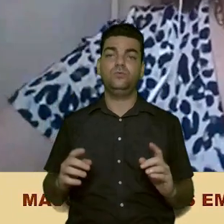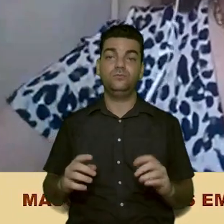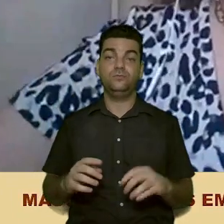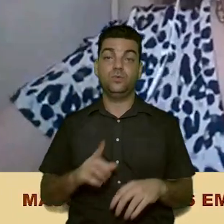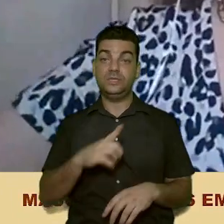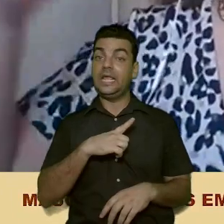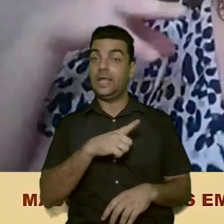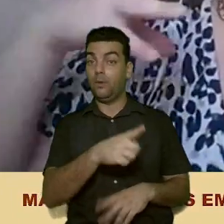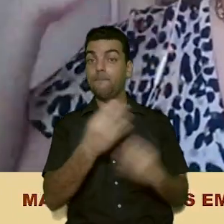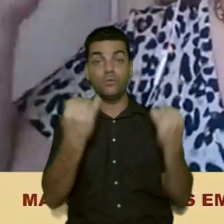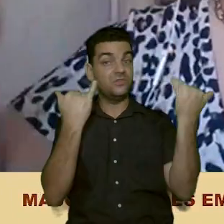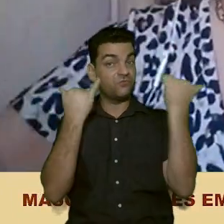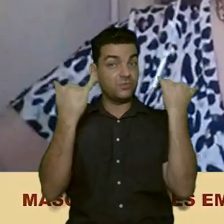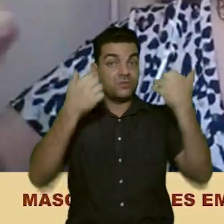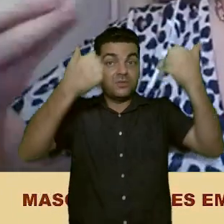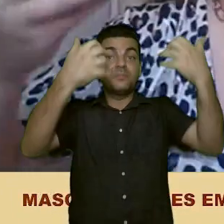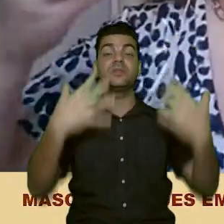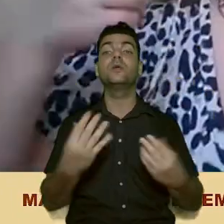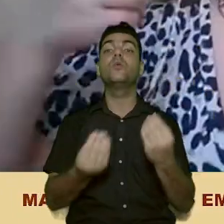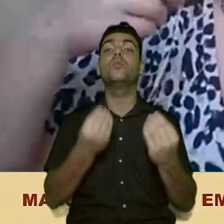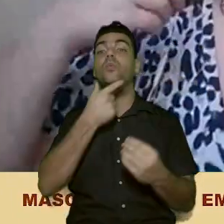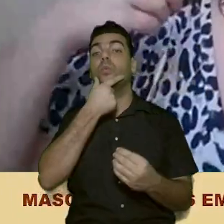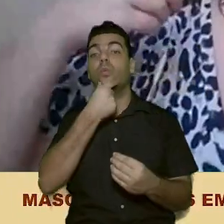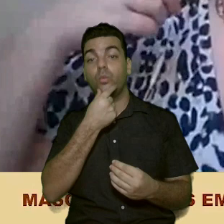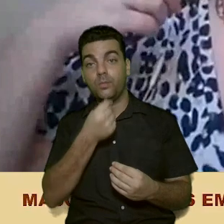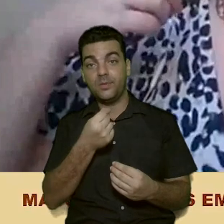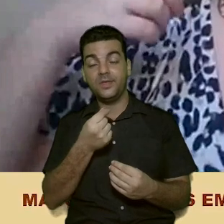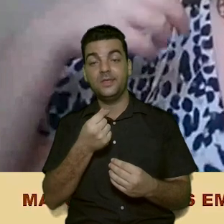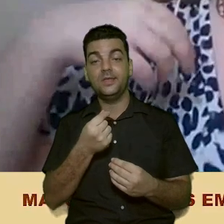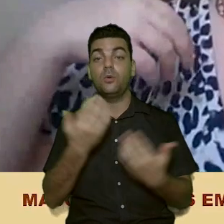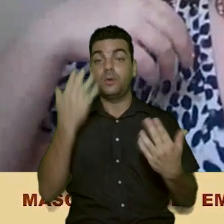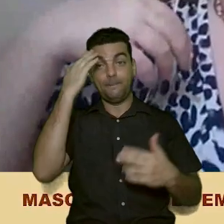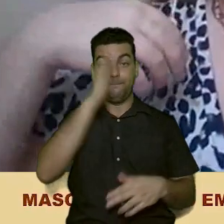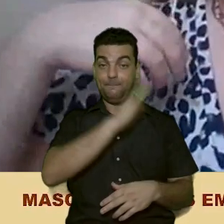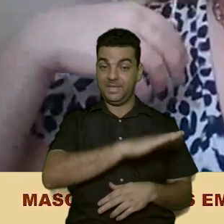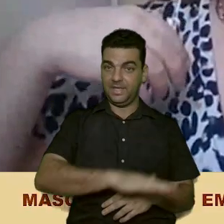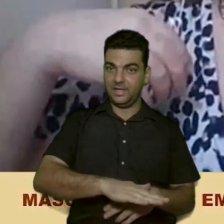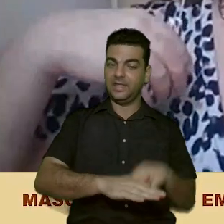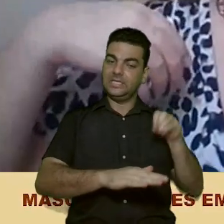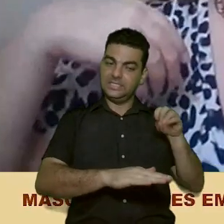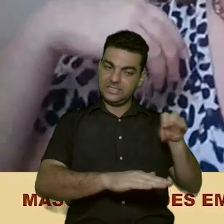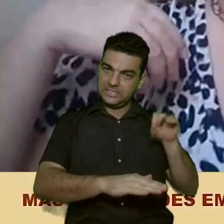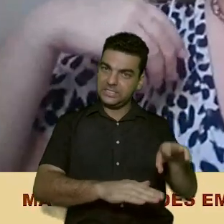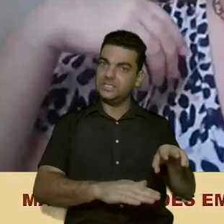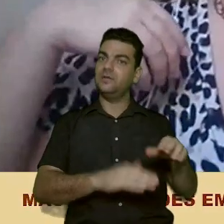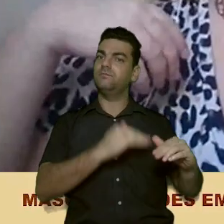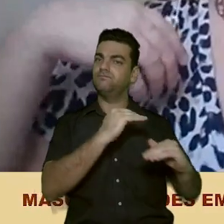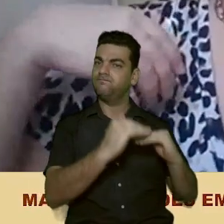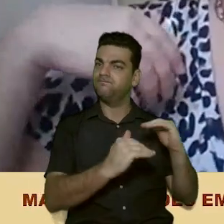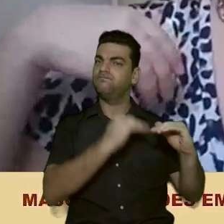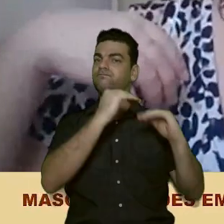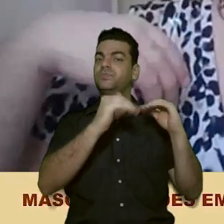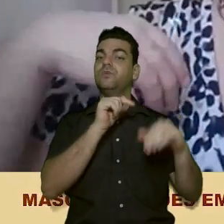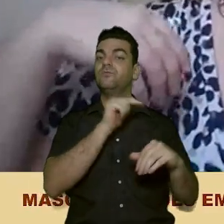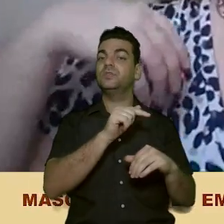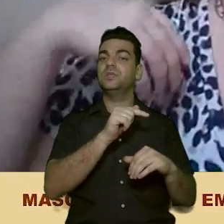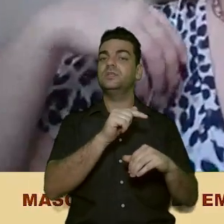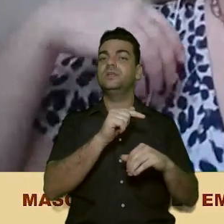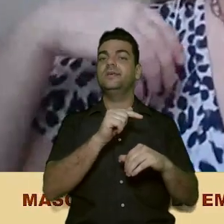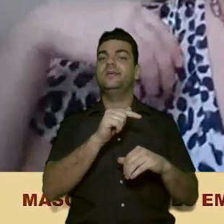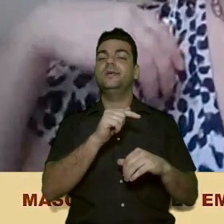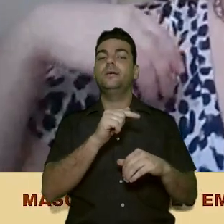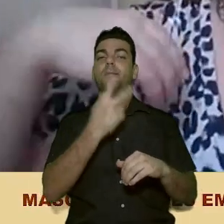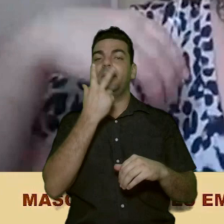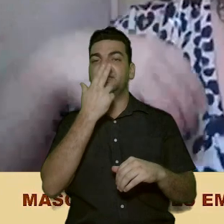já mostram isso, né, sobre a masculinidade, desde a primeira infância, ensinando aos meninos que não podem expressar sentimentos, que não